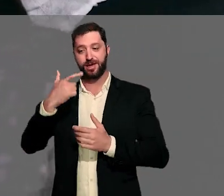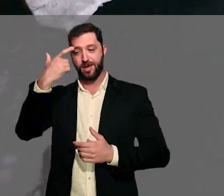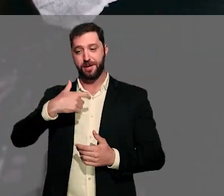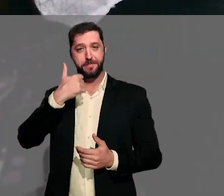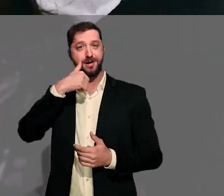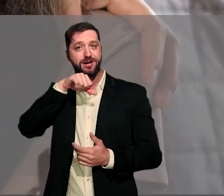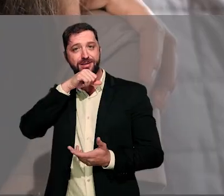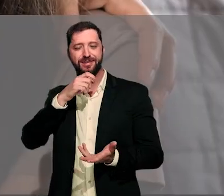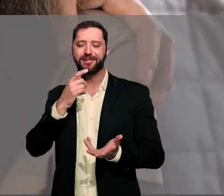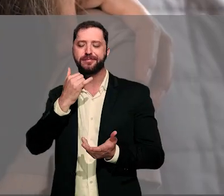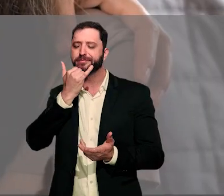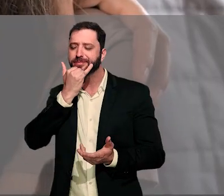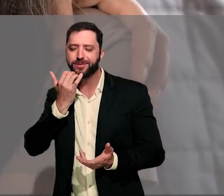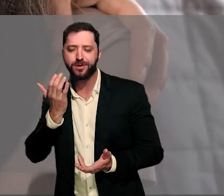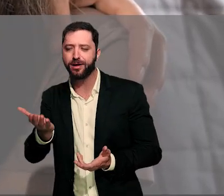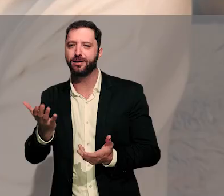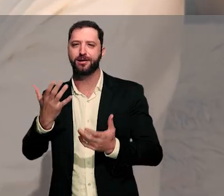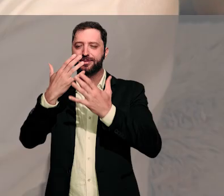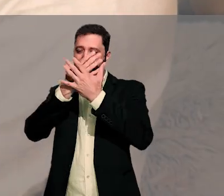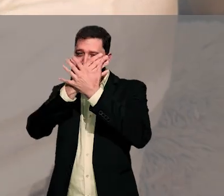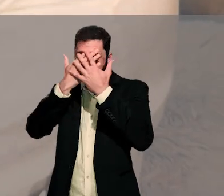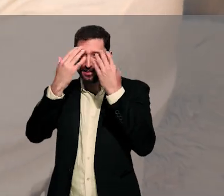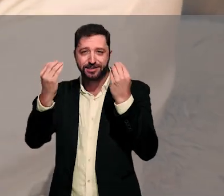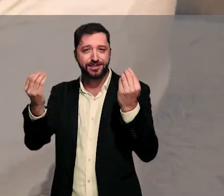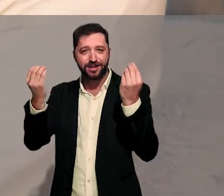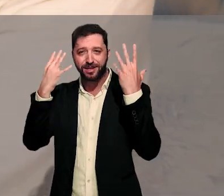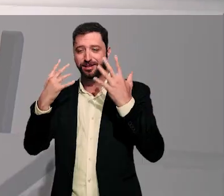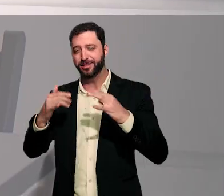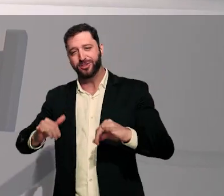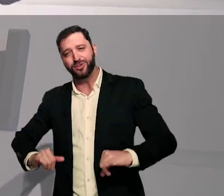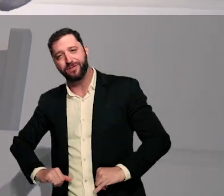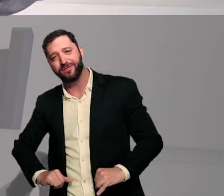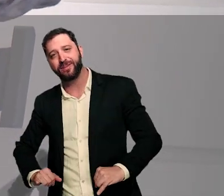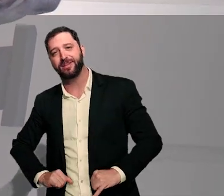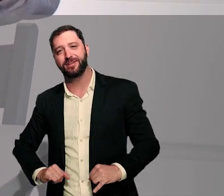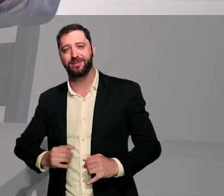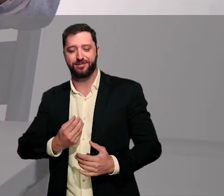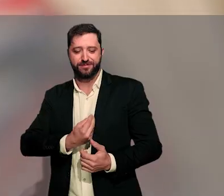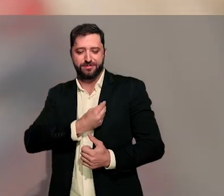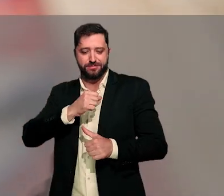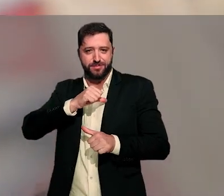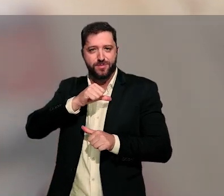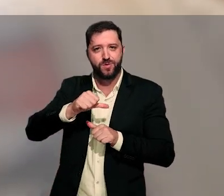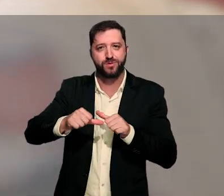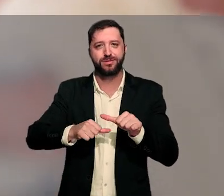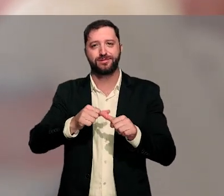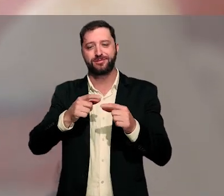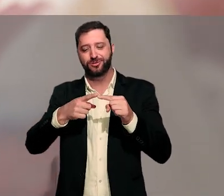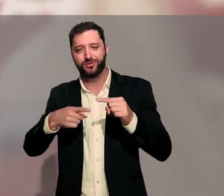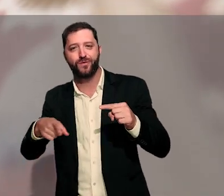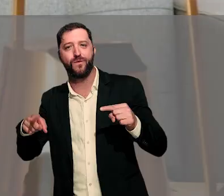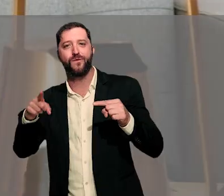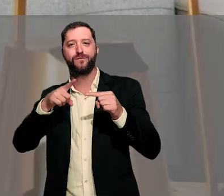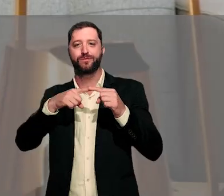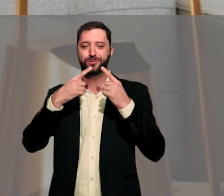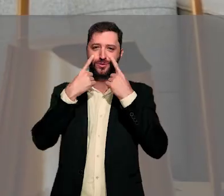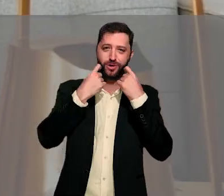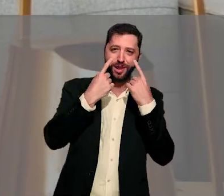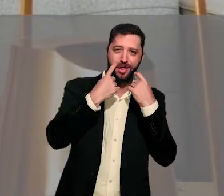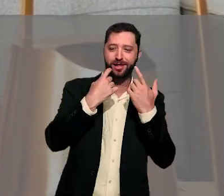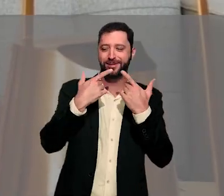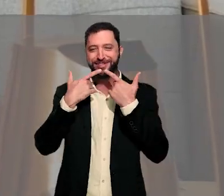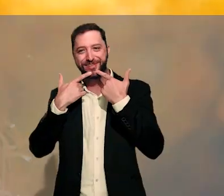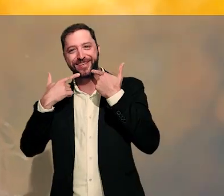entender, perdoar, esquecer, sofrer, renascer,